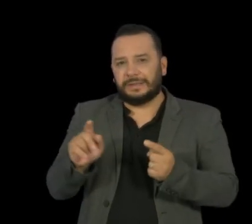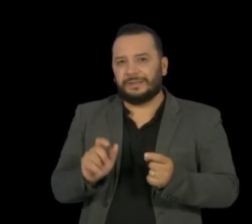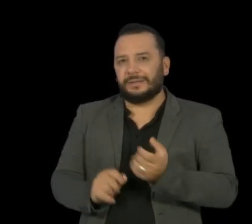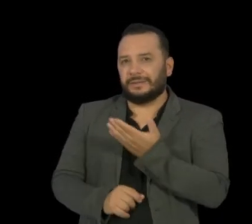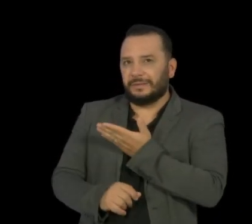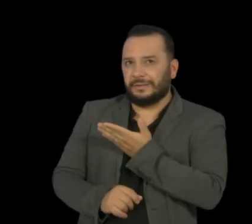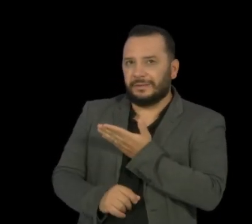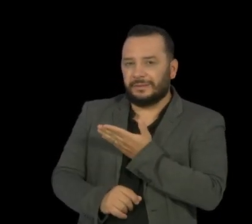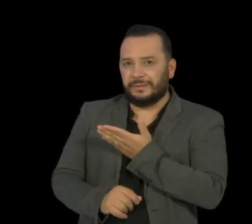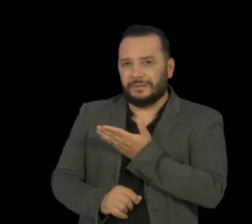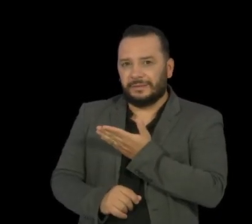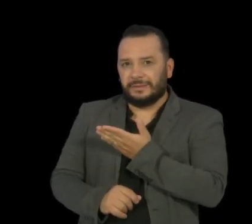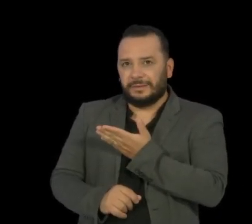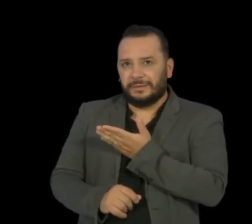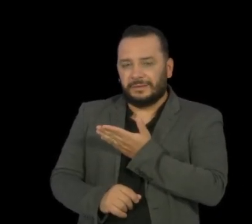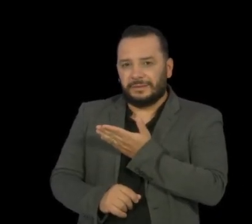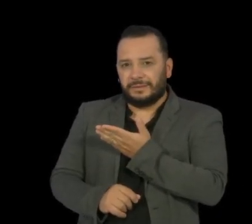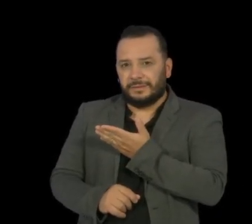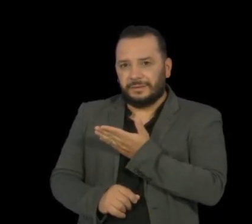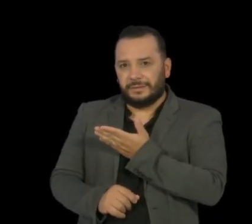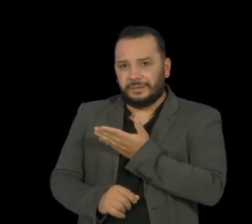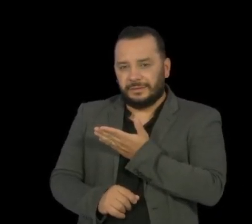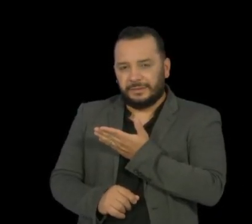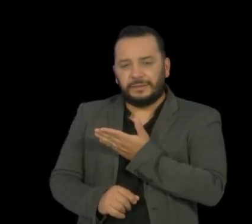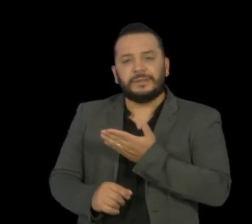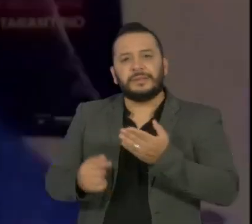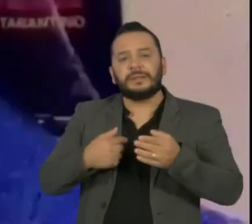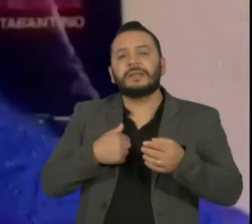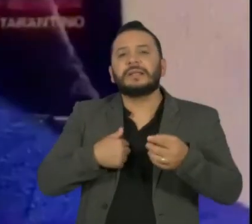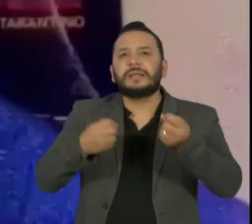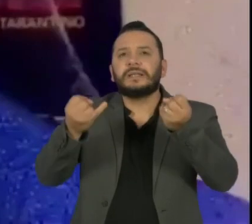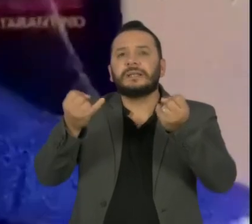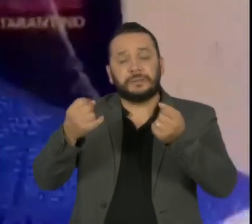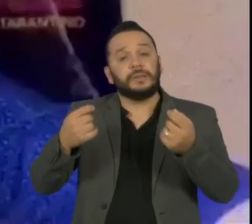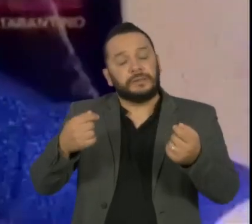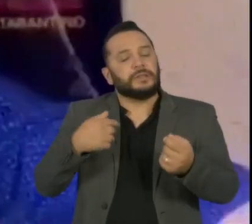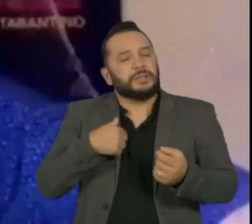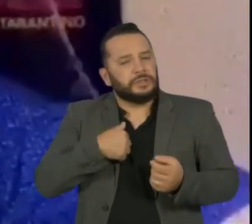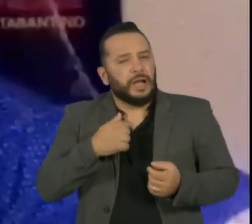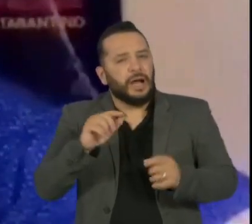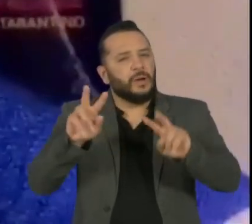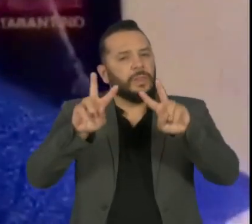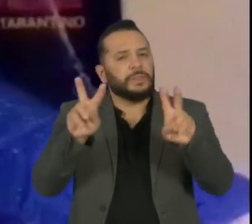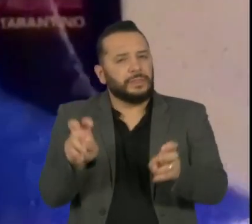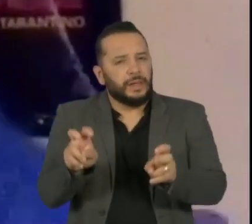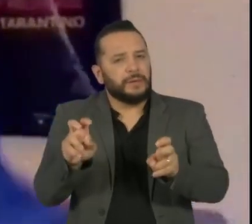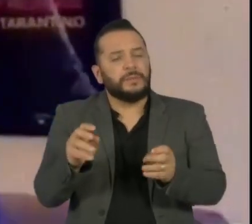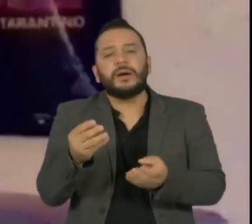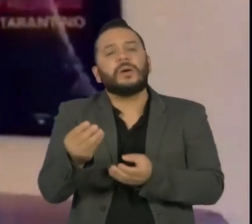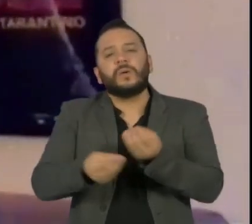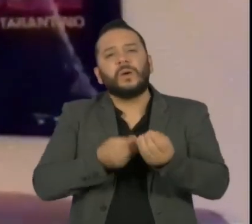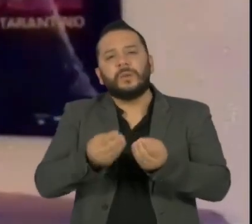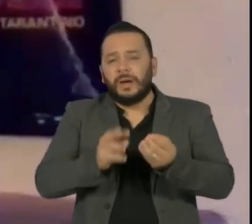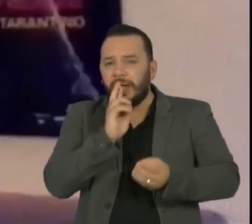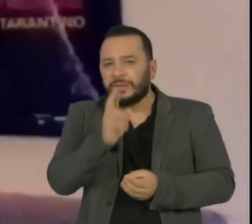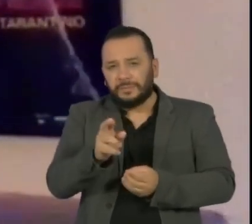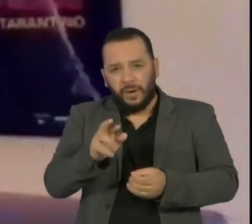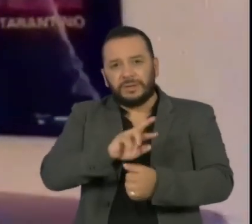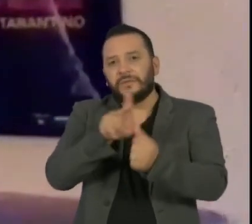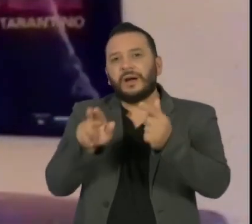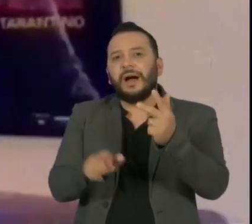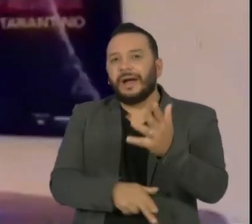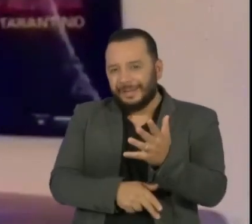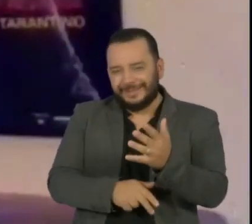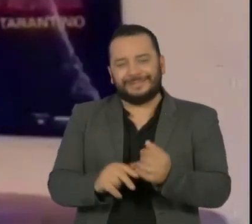uma pergunta. Isso quer dizer que as respostas podem ser múltiplas e cada um